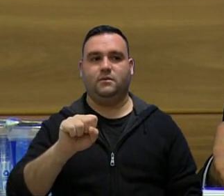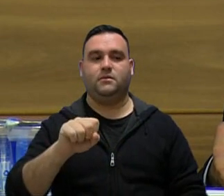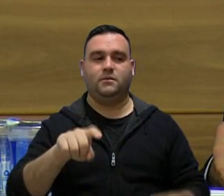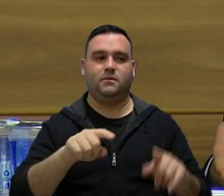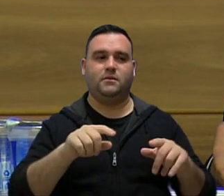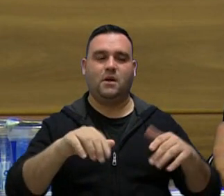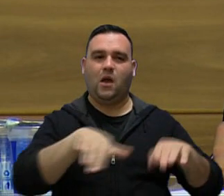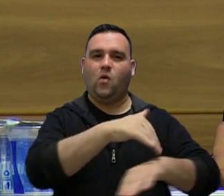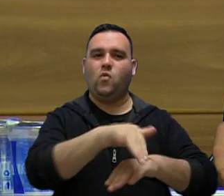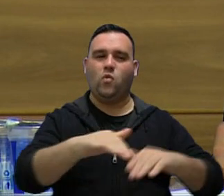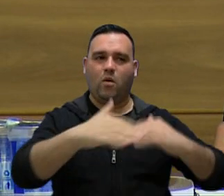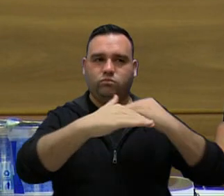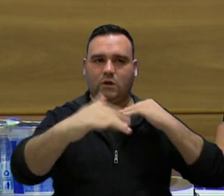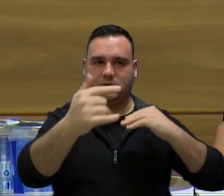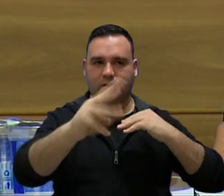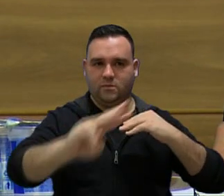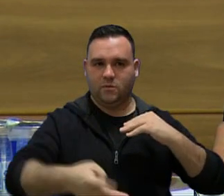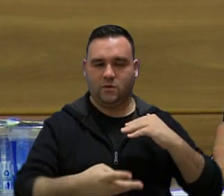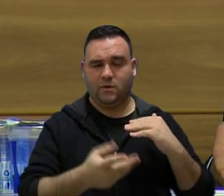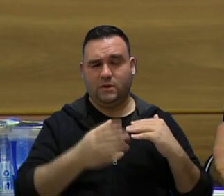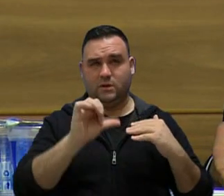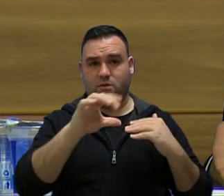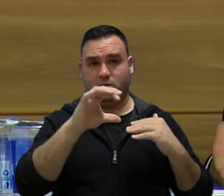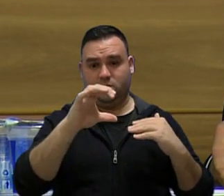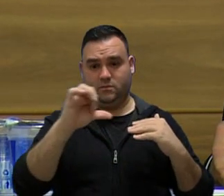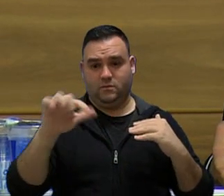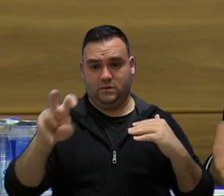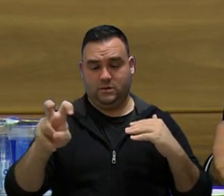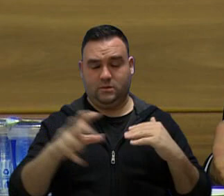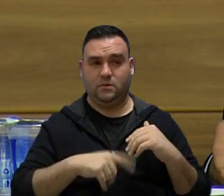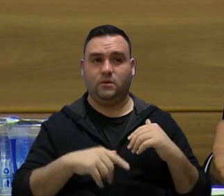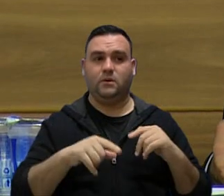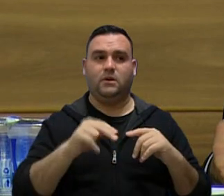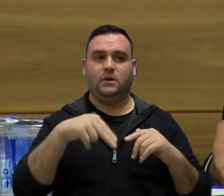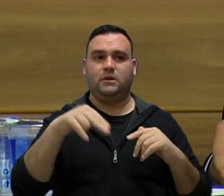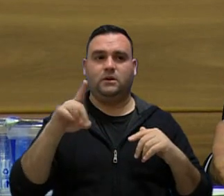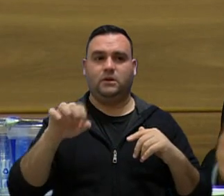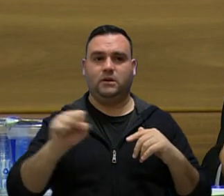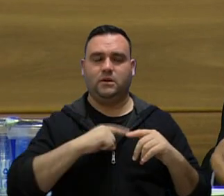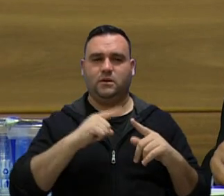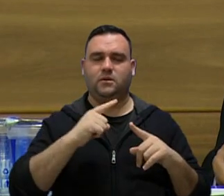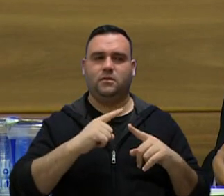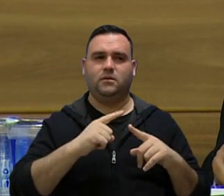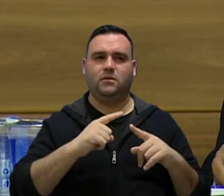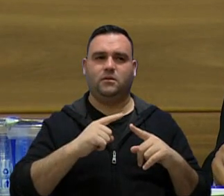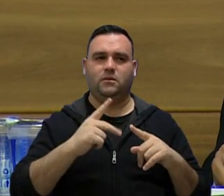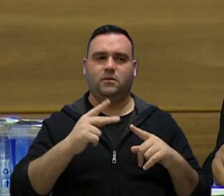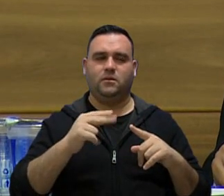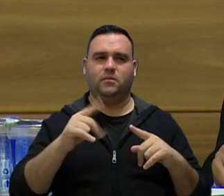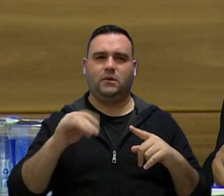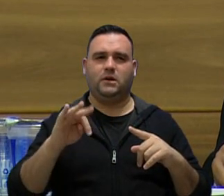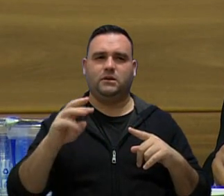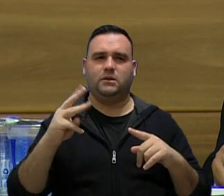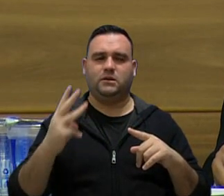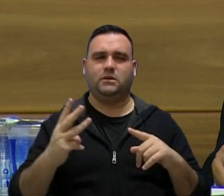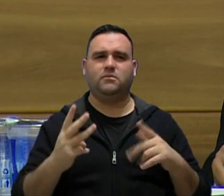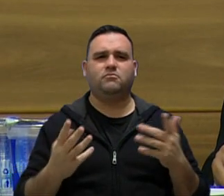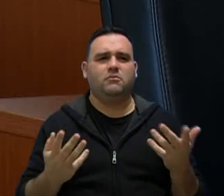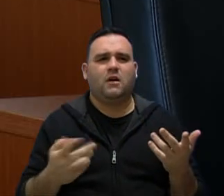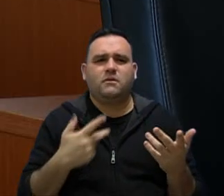pavimentação de vias 7 milhões 1995 bem dela é super médico e mate três